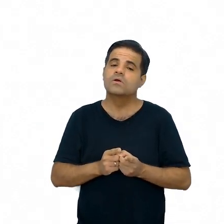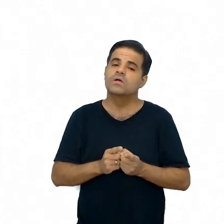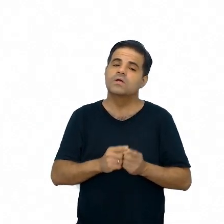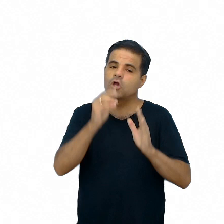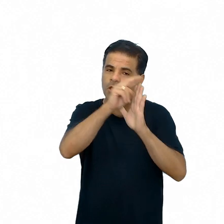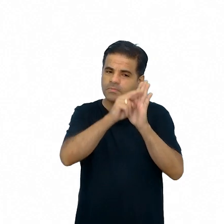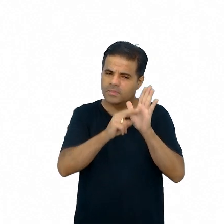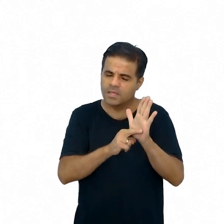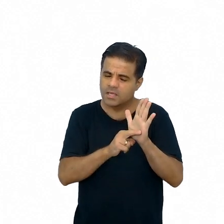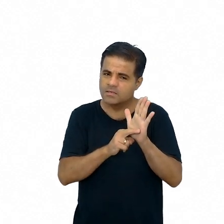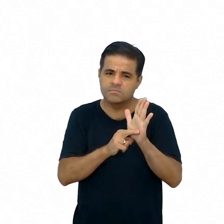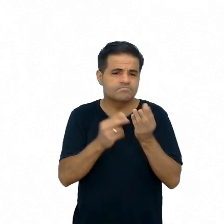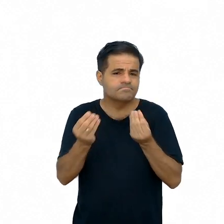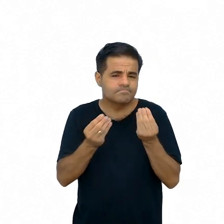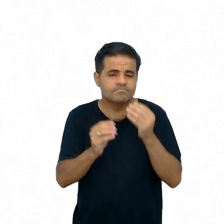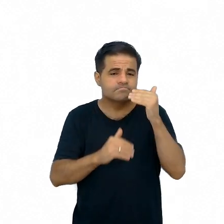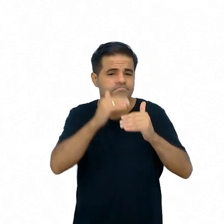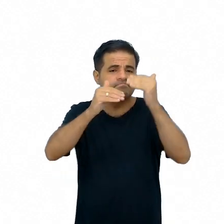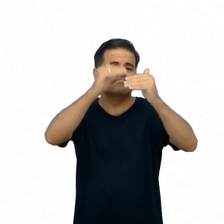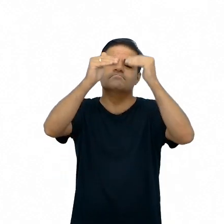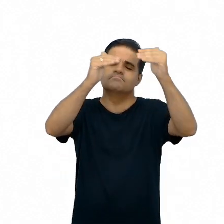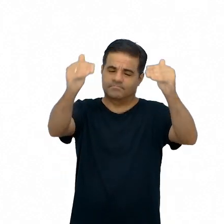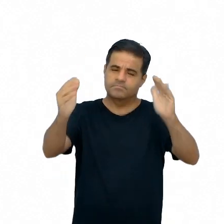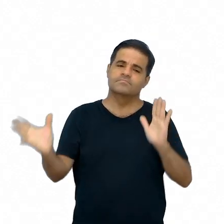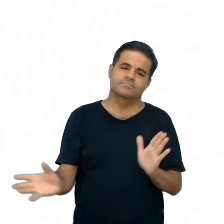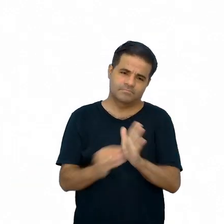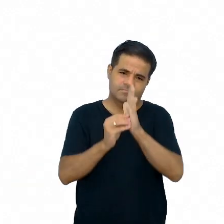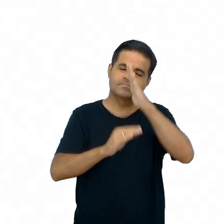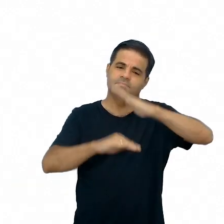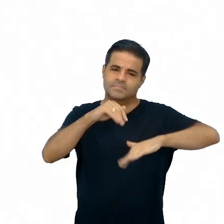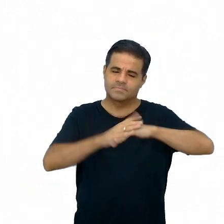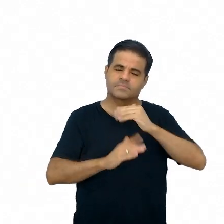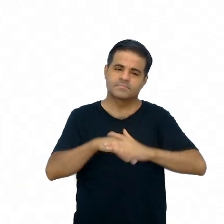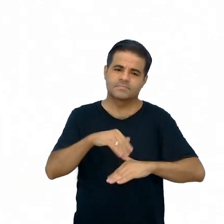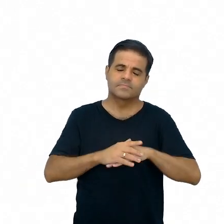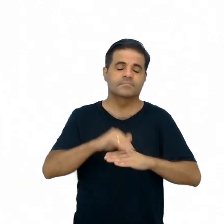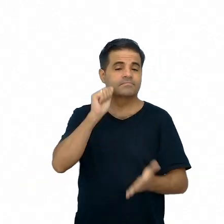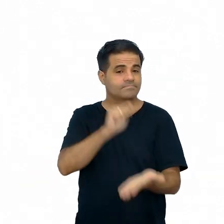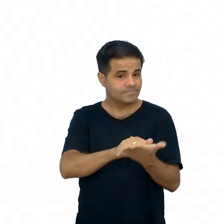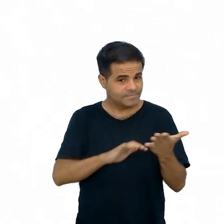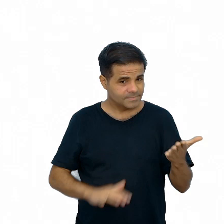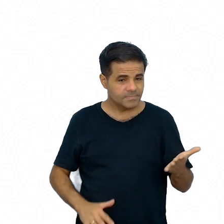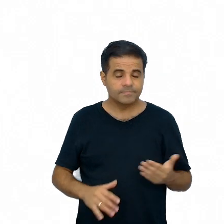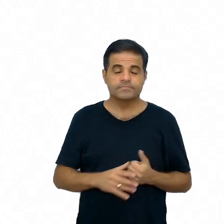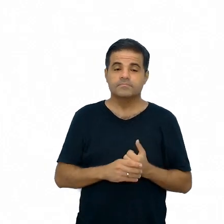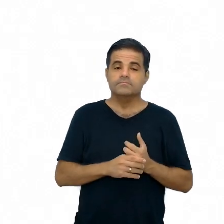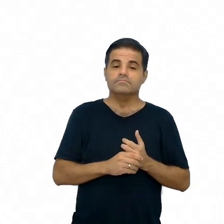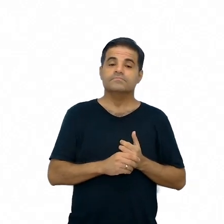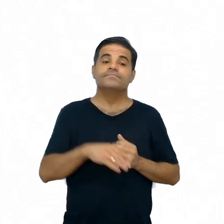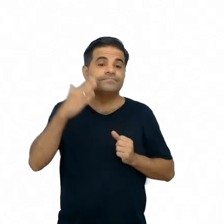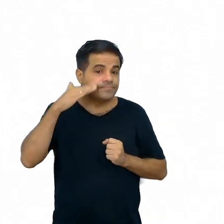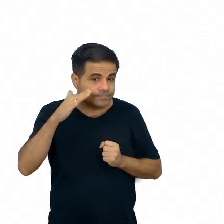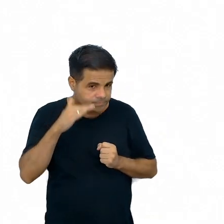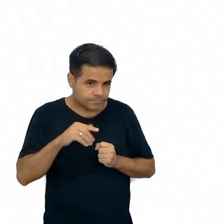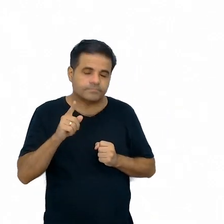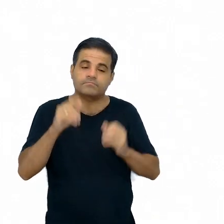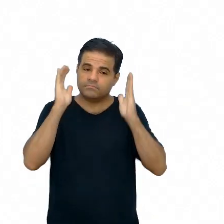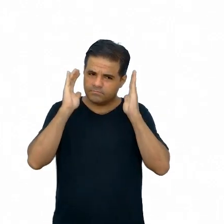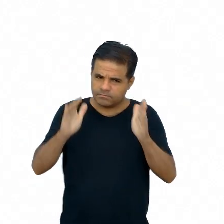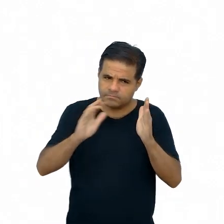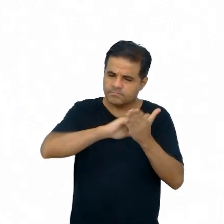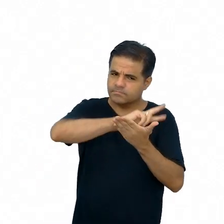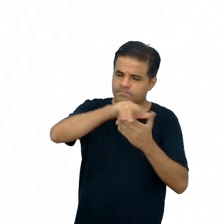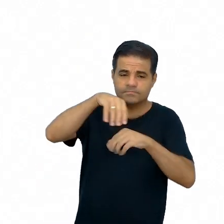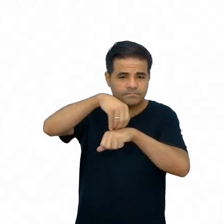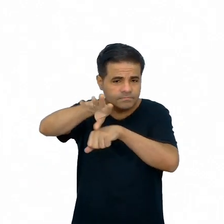envolvidos, né, úteis para o desenvolvimento aí da atividade. No momento desenvolvendo, são oferecidas